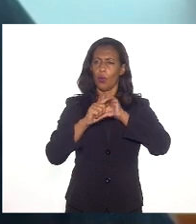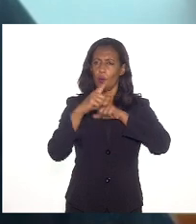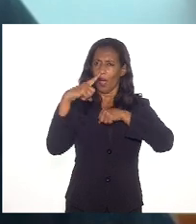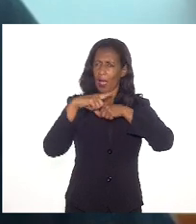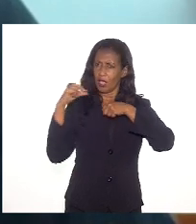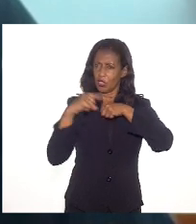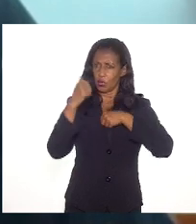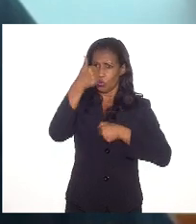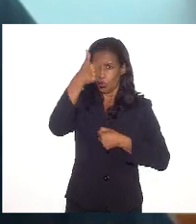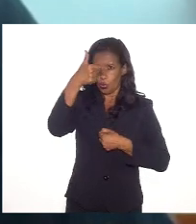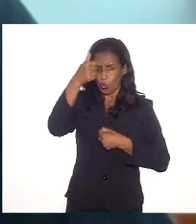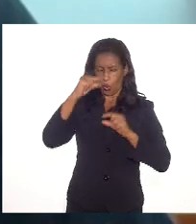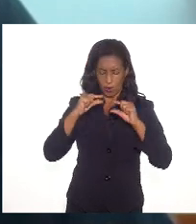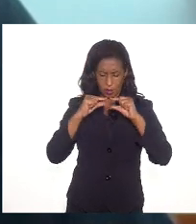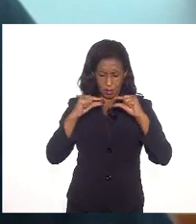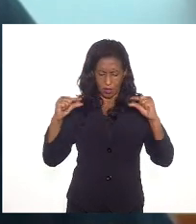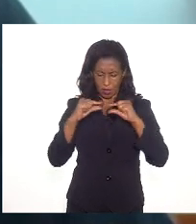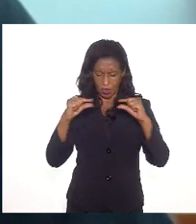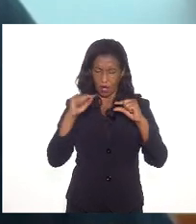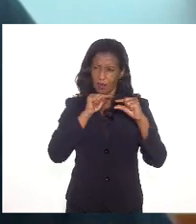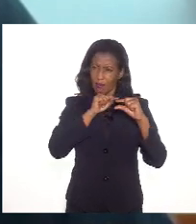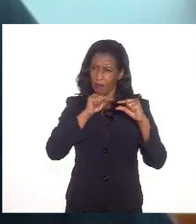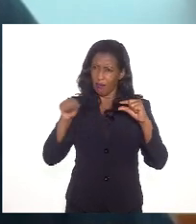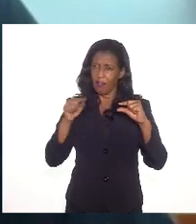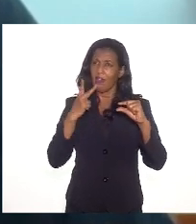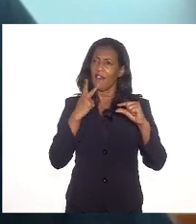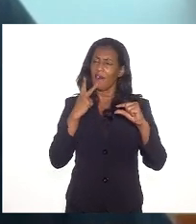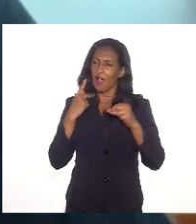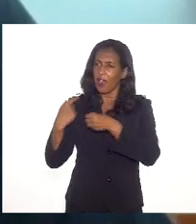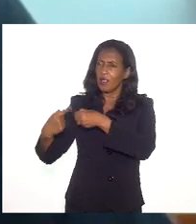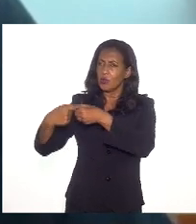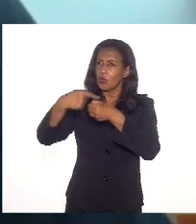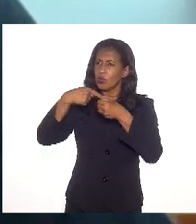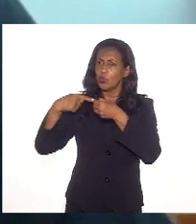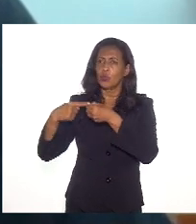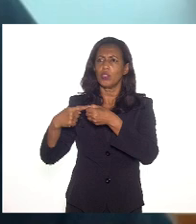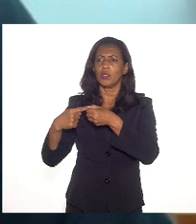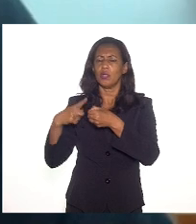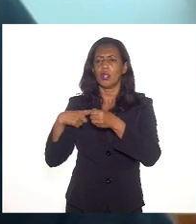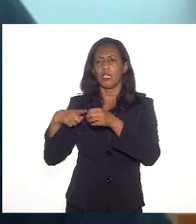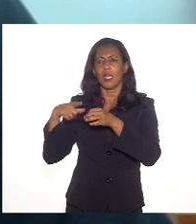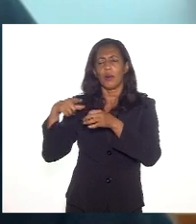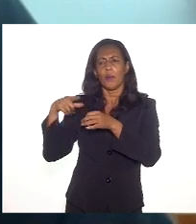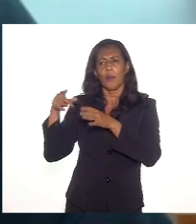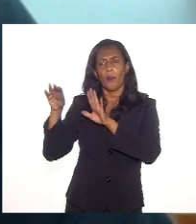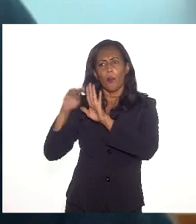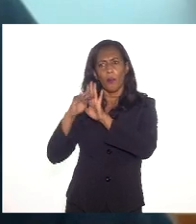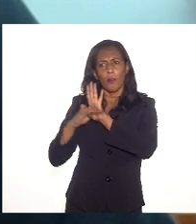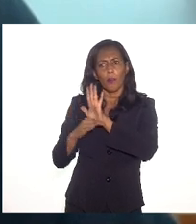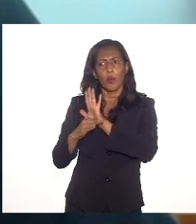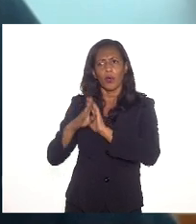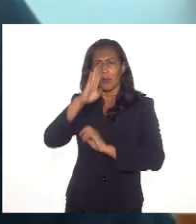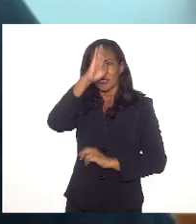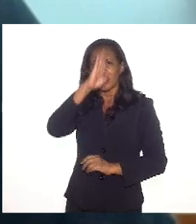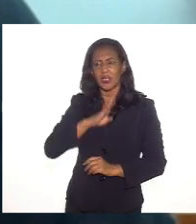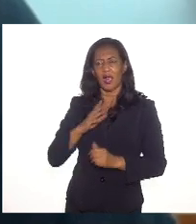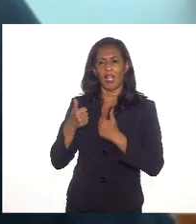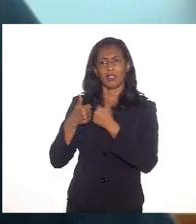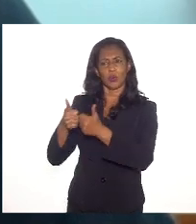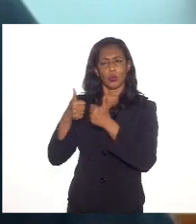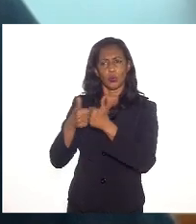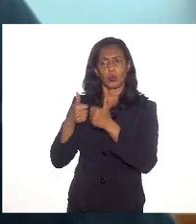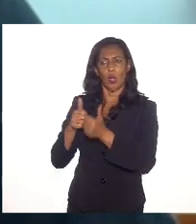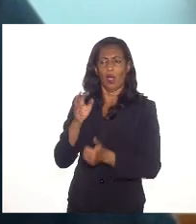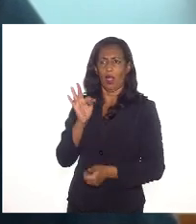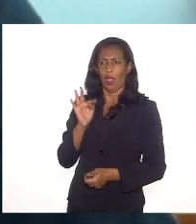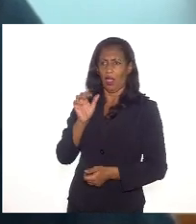finalzinho, dizendo bem como aquelas implementadas dos municípios que possuírem programa de gratuidade de transporte público, entre parênteses, tarifa